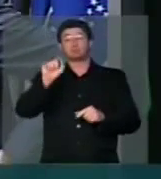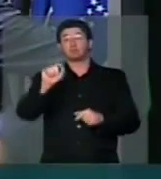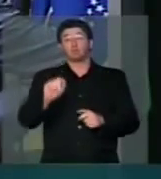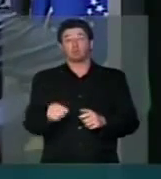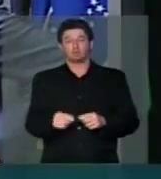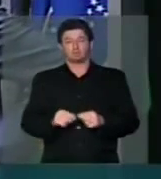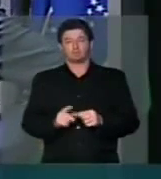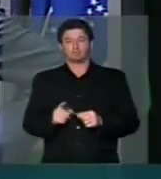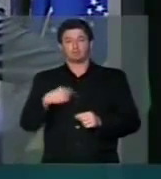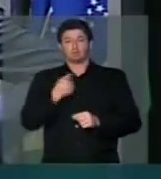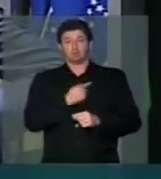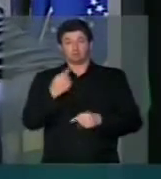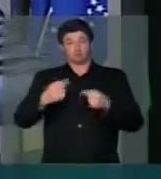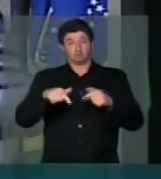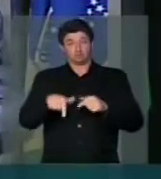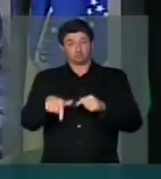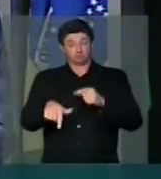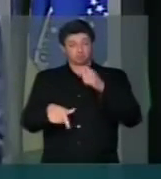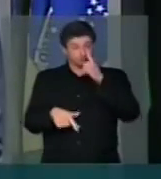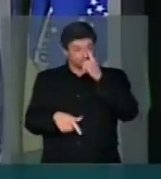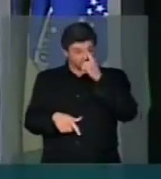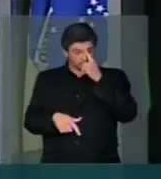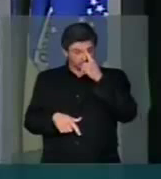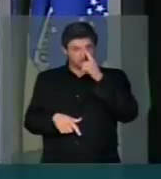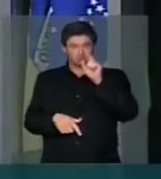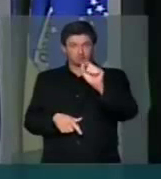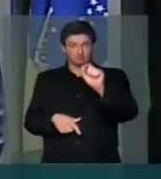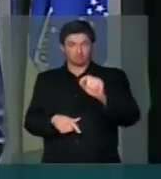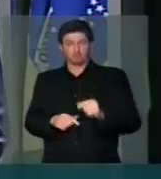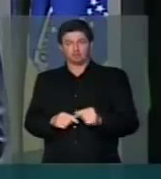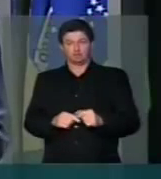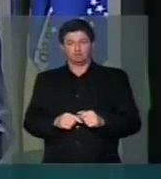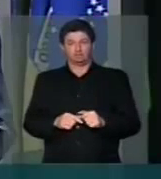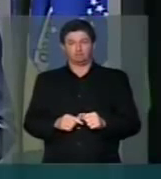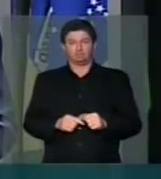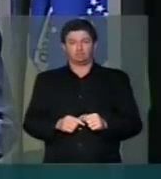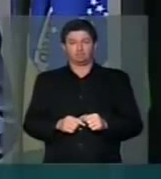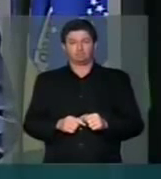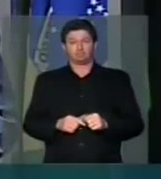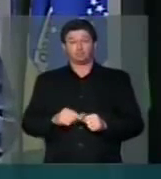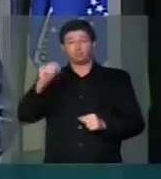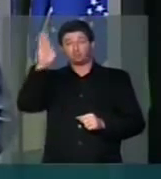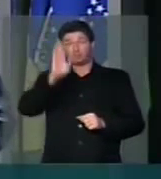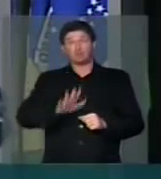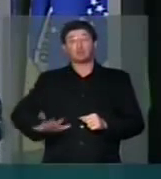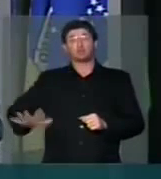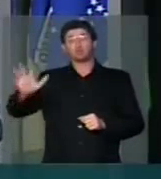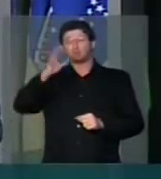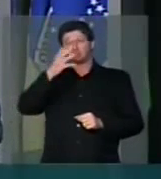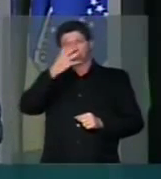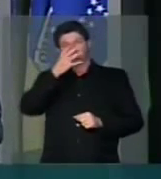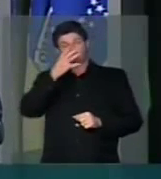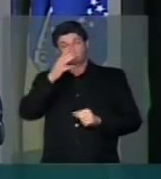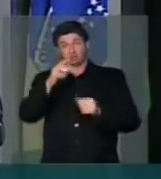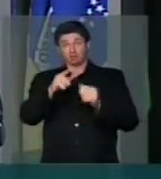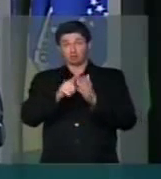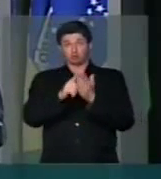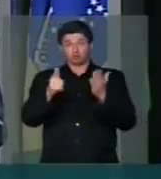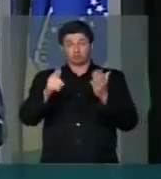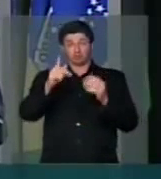presidente, que nós viemos tratar é algo que todo o Brasil acompanha, a entrevista da presidente Dilma